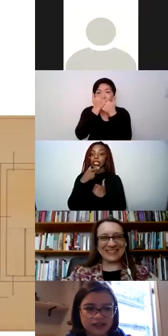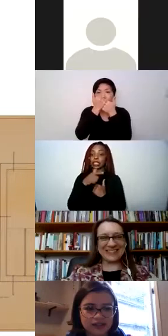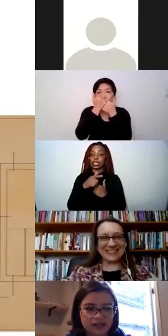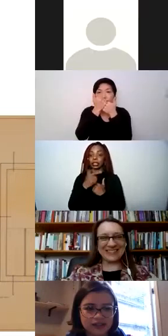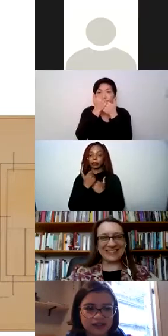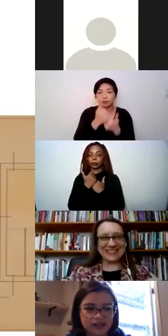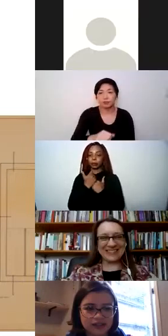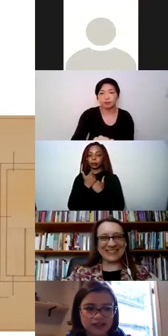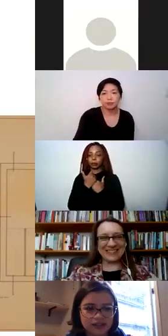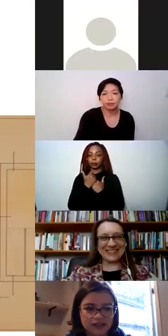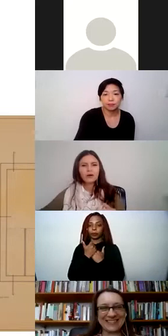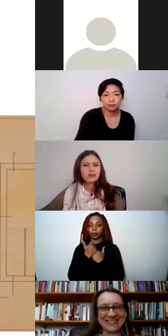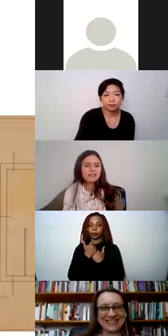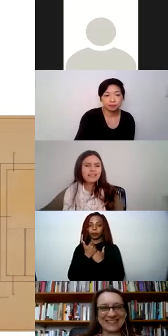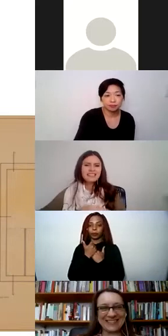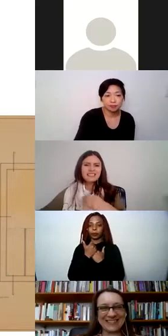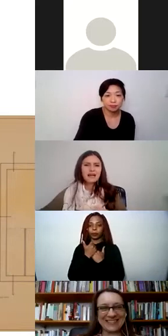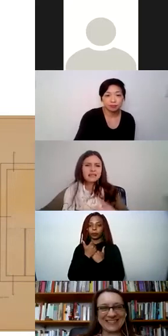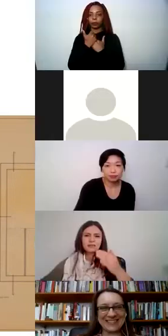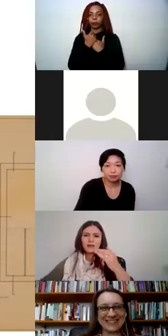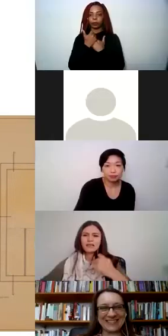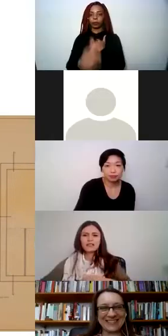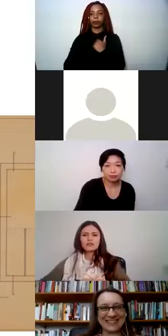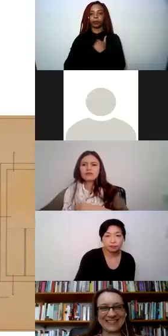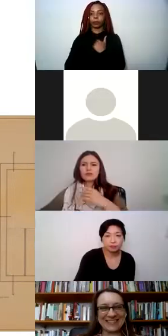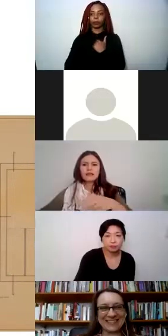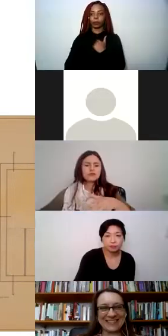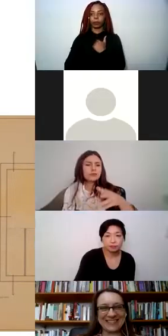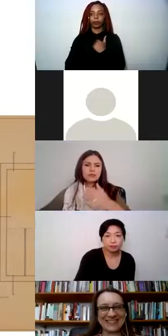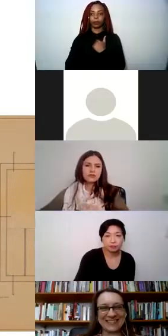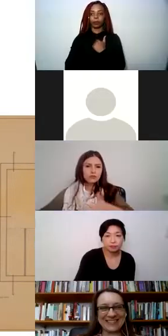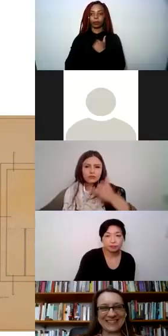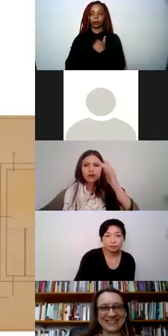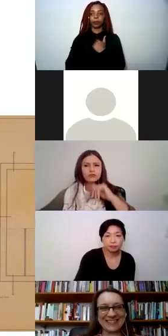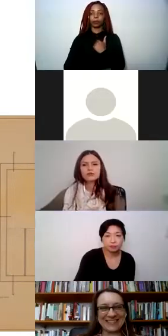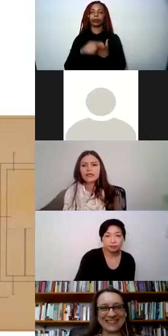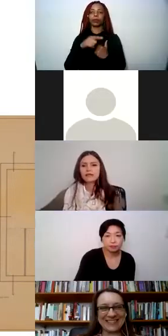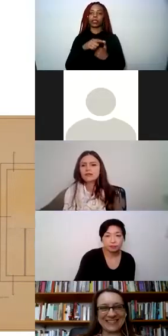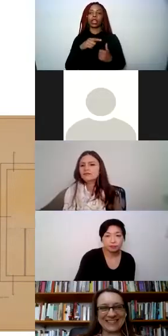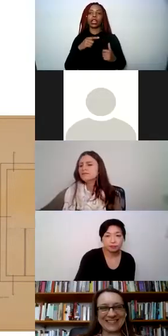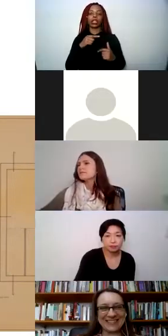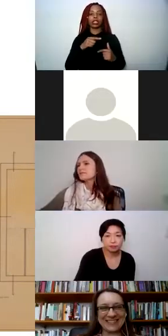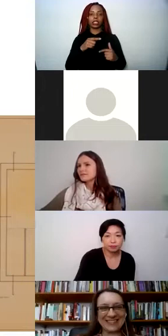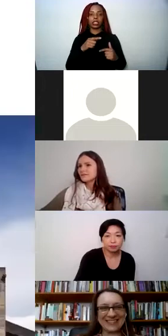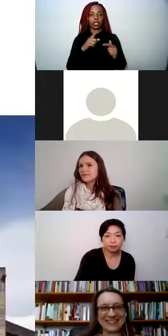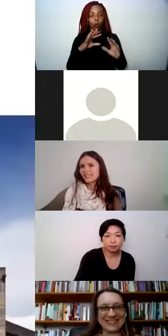realmente protagonista ele se desdobra em escadas paredes os suários pisos tudo é de concreto